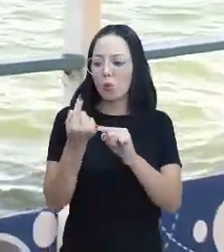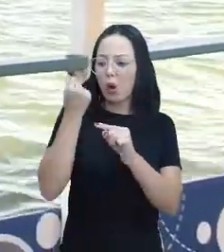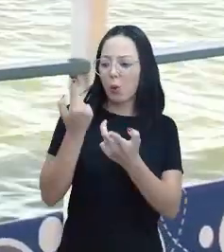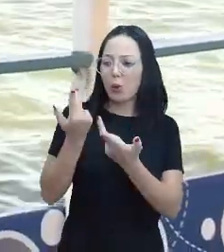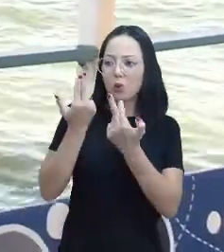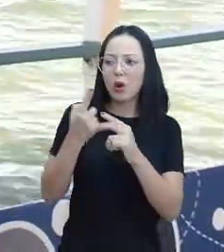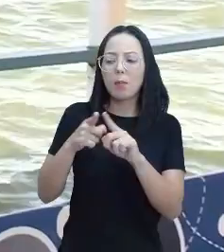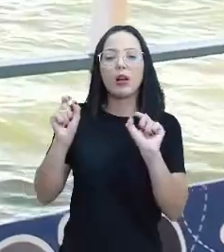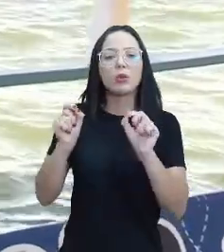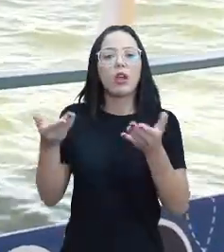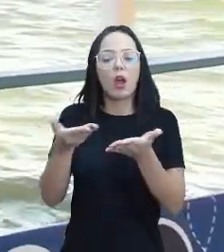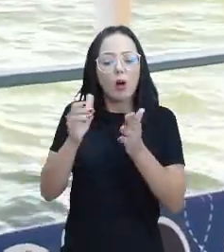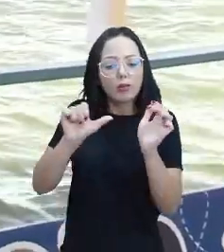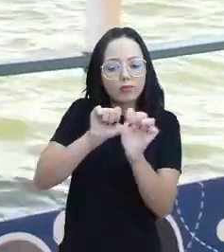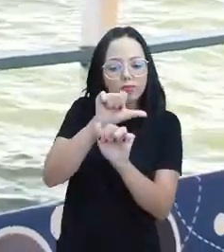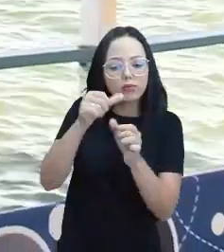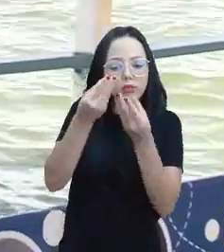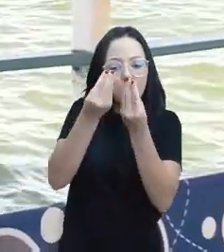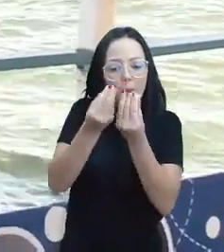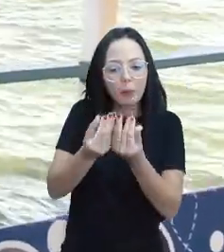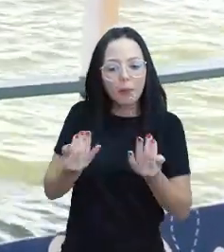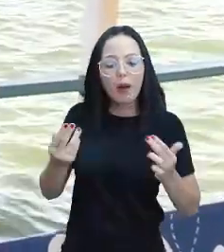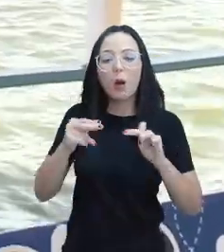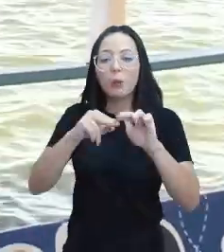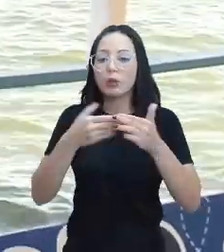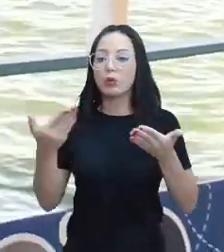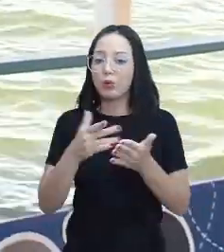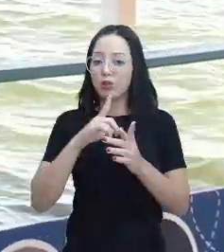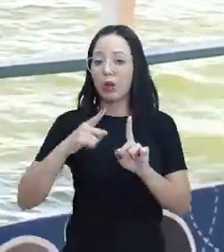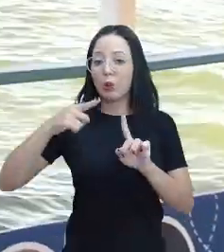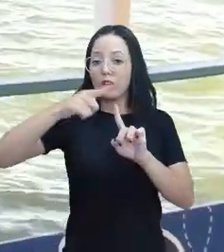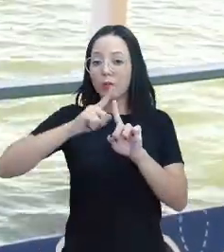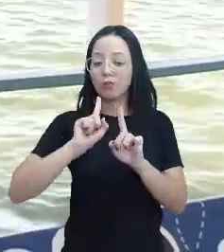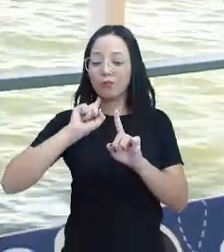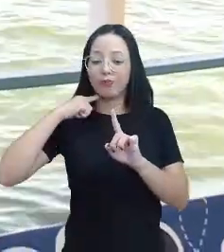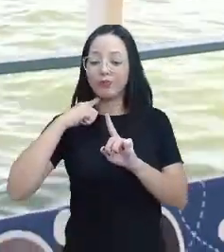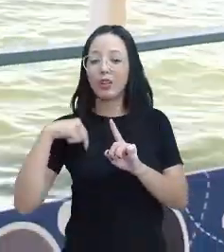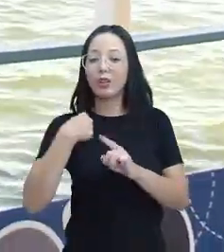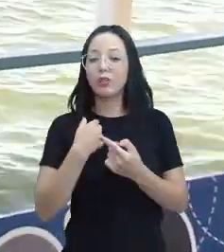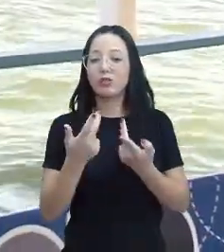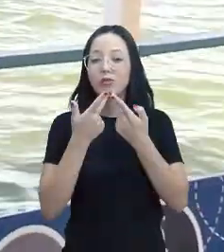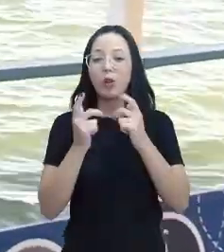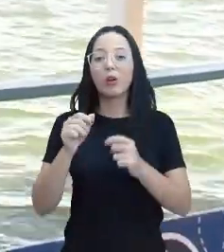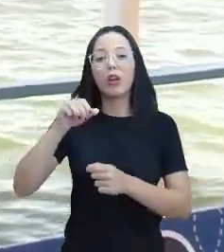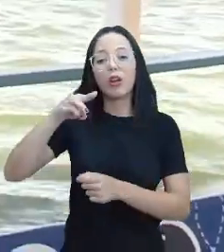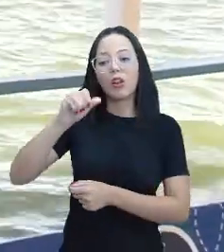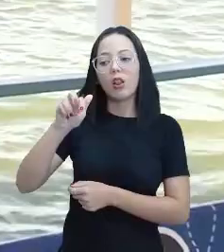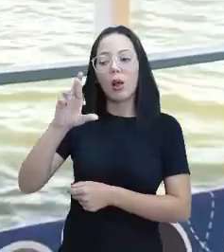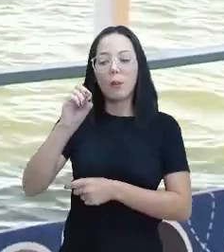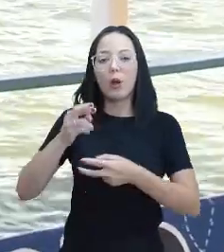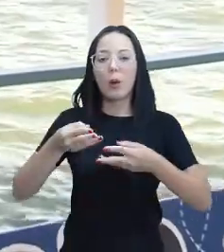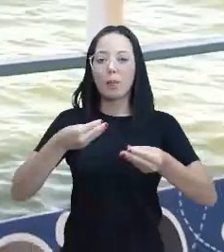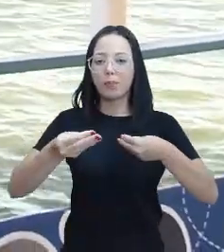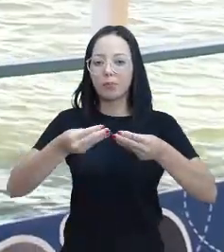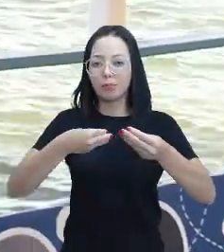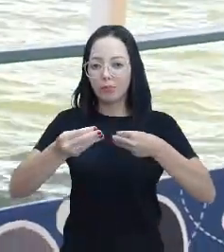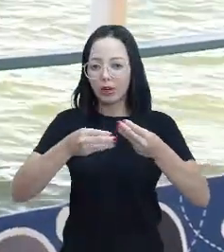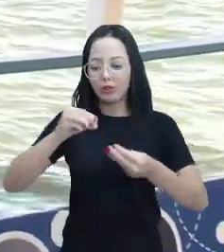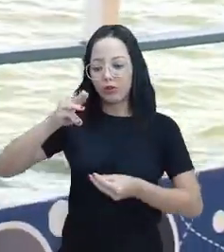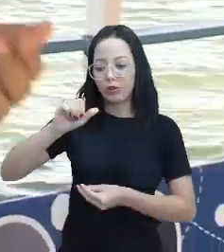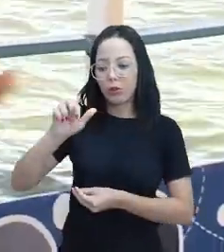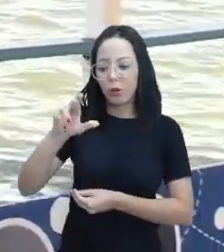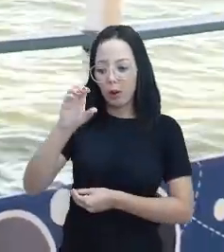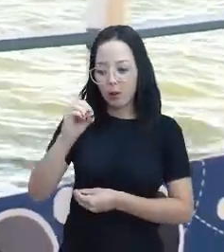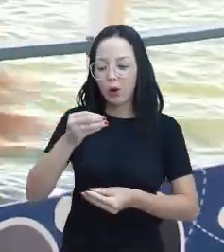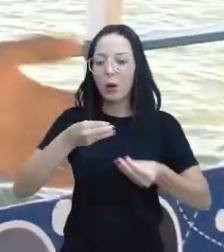ele se fragmenta. E hoje a gente tem um tipo de poluição que chamamos de microplásticos, né? Esses